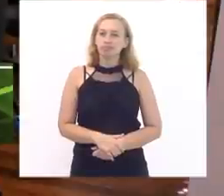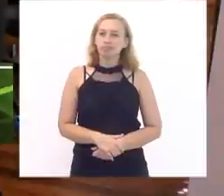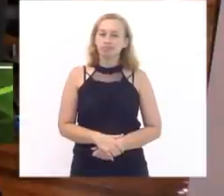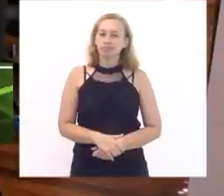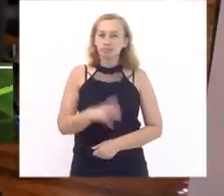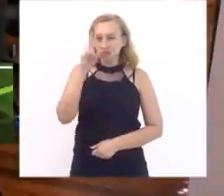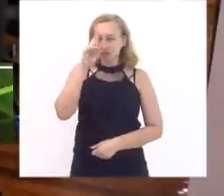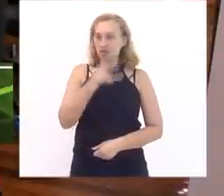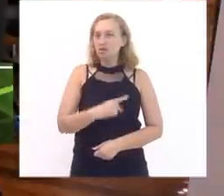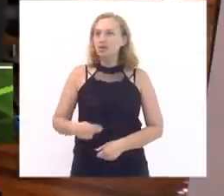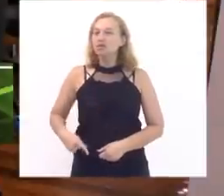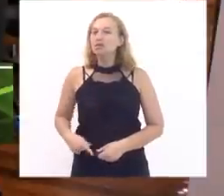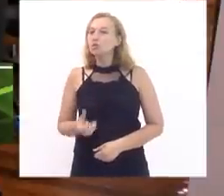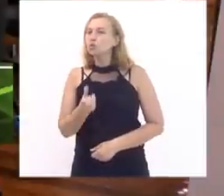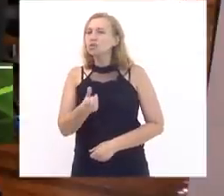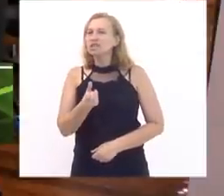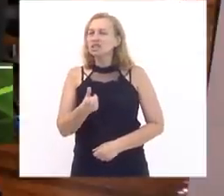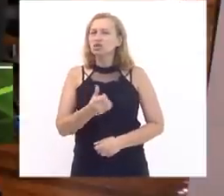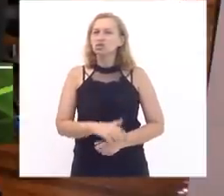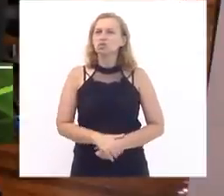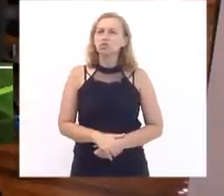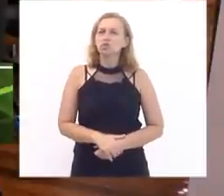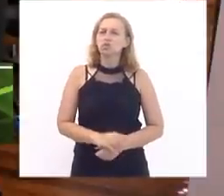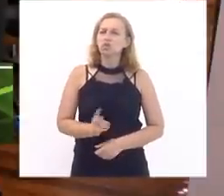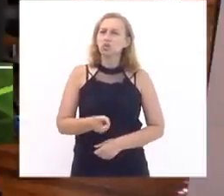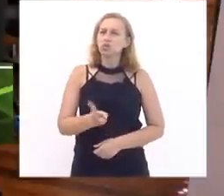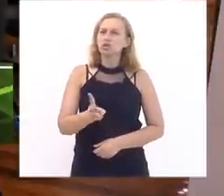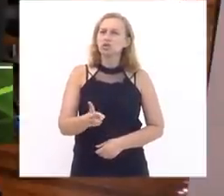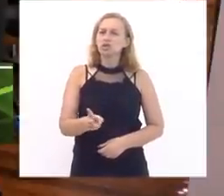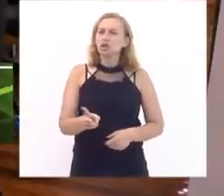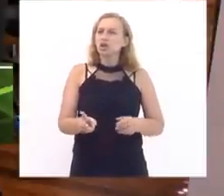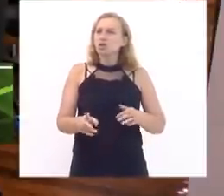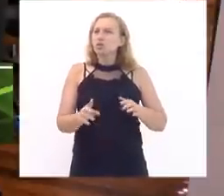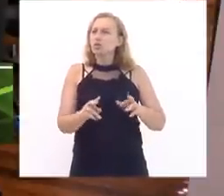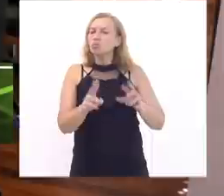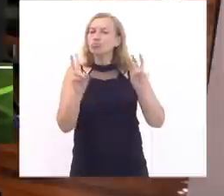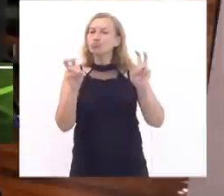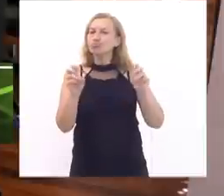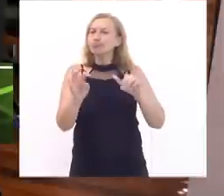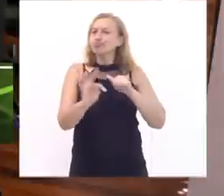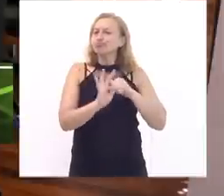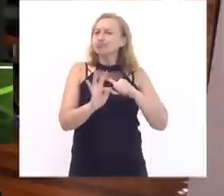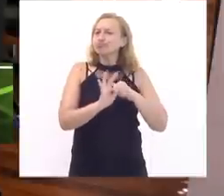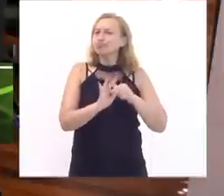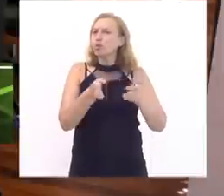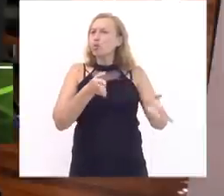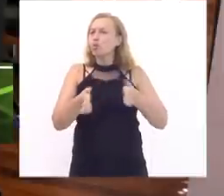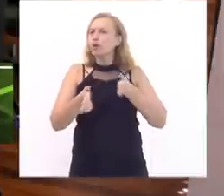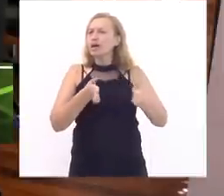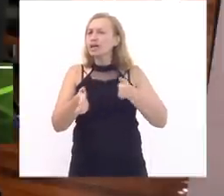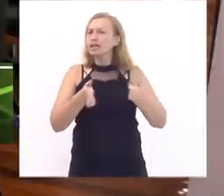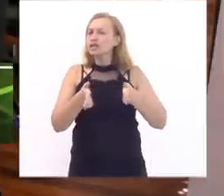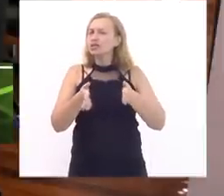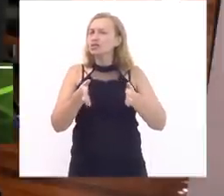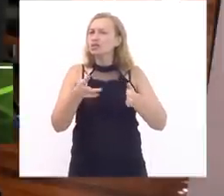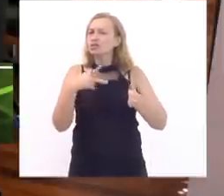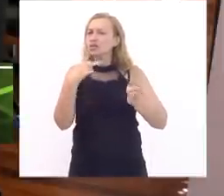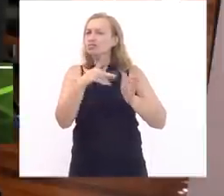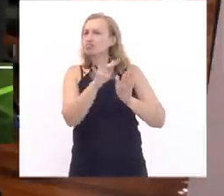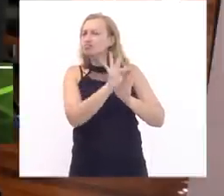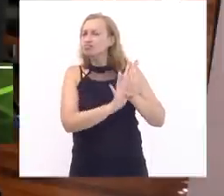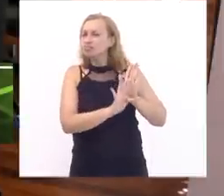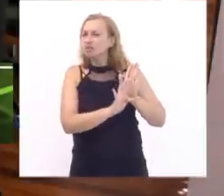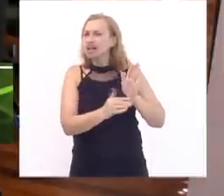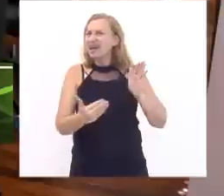Senhor presidente, o sexto é manter por uma questão técnica, pelo seguinte: o período que foi alocado aqui no texto,